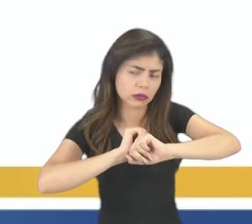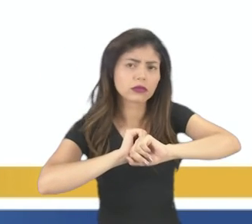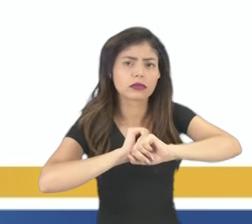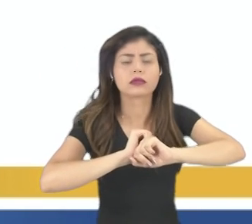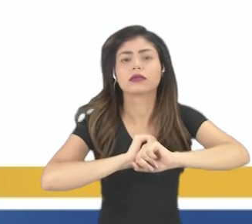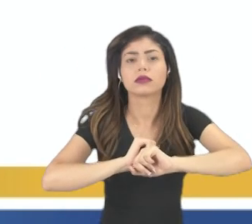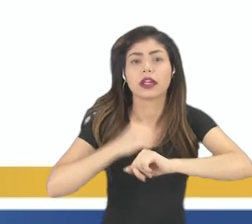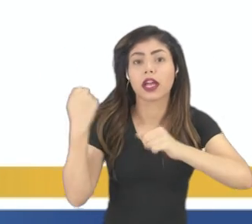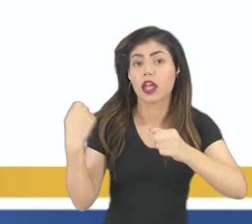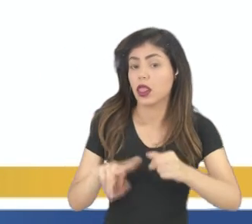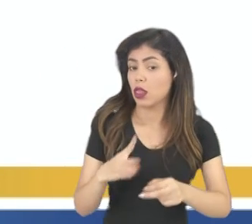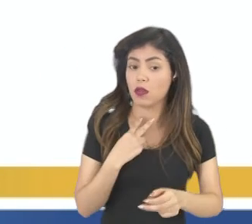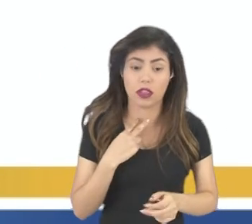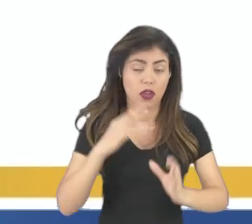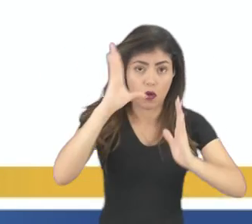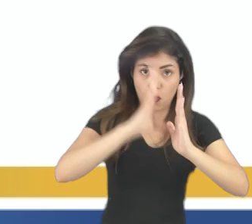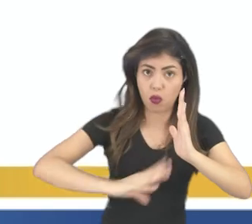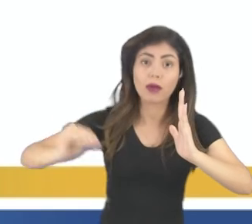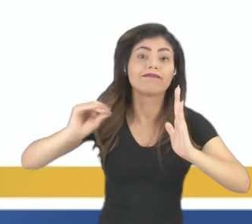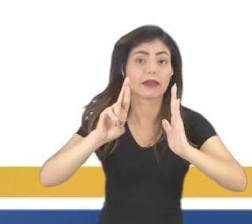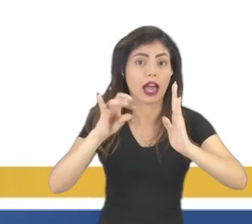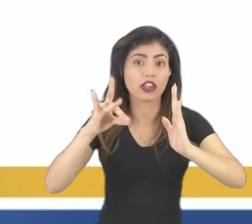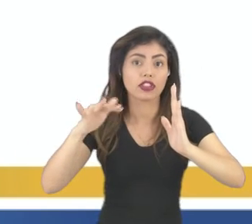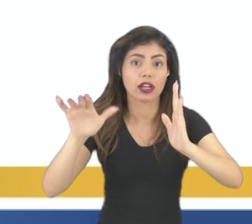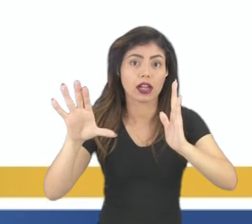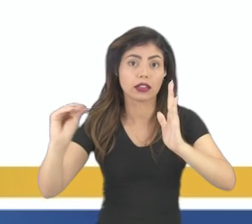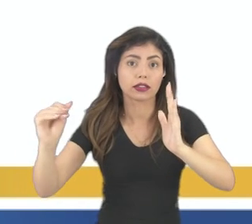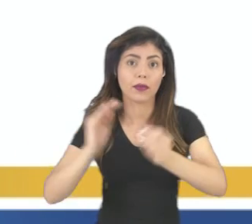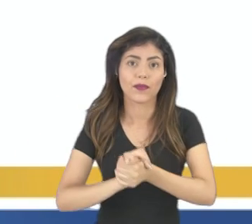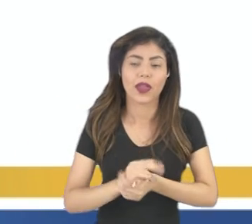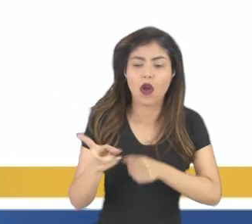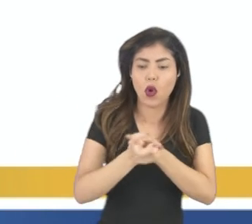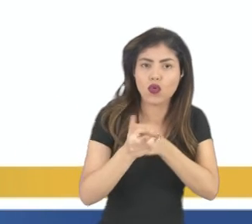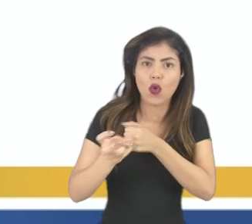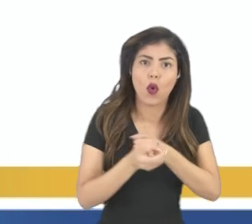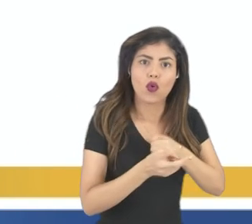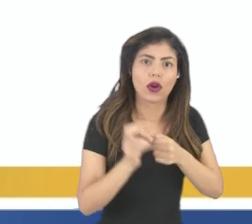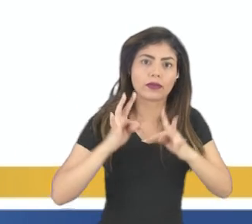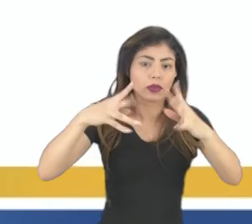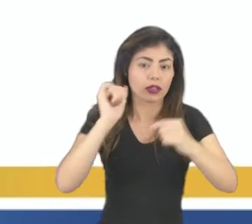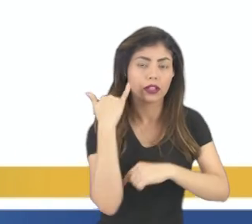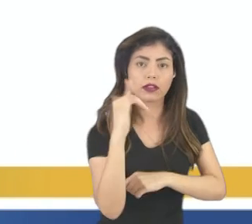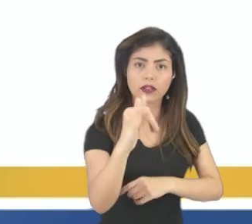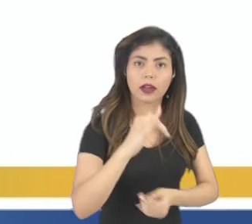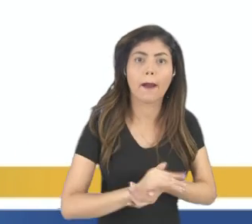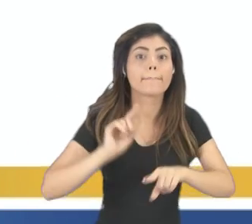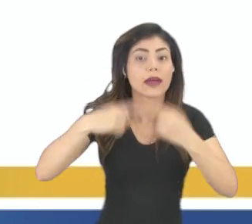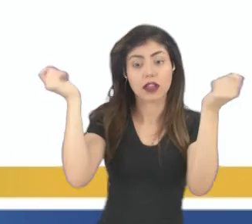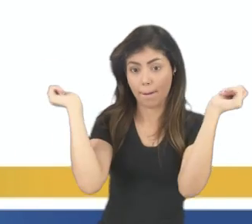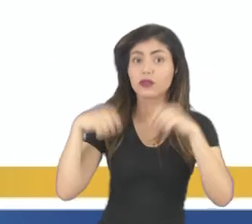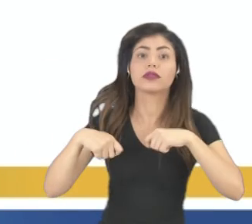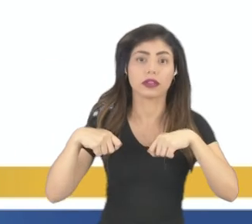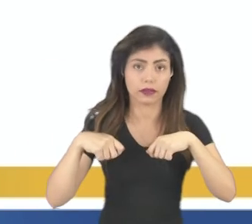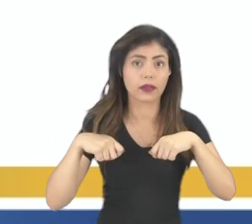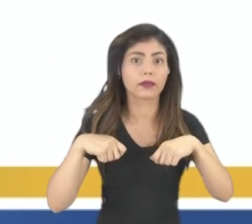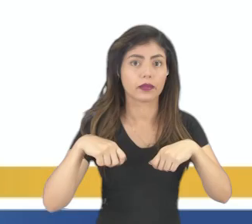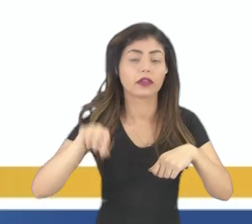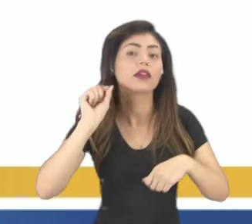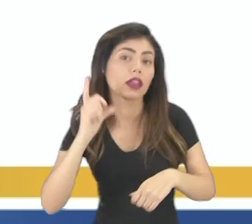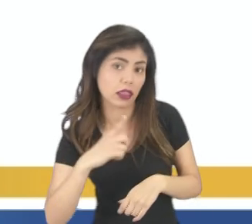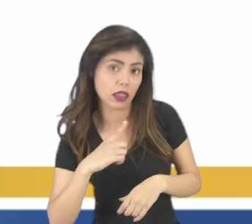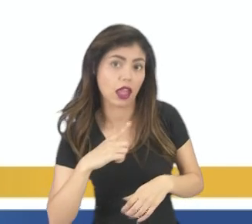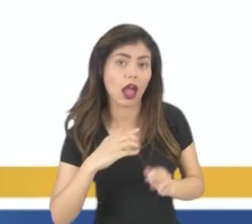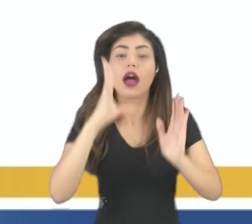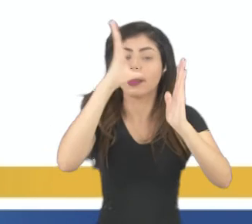corpo negro dela ele não deve emitir radiação nenhuma que ele vai absorver toda essa energia porém é possível com